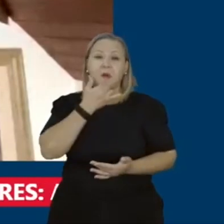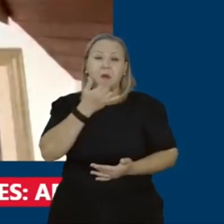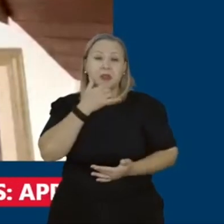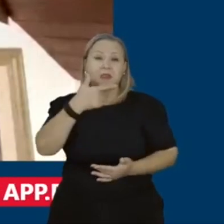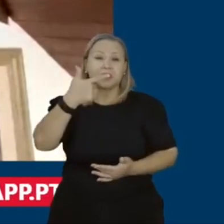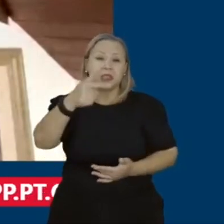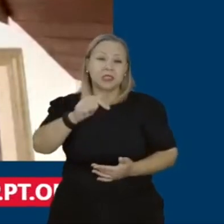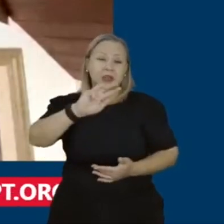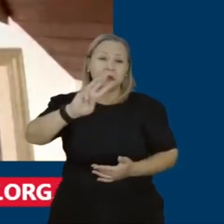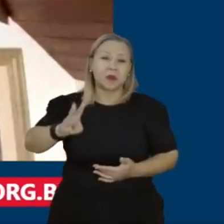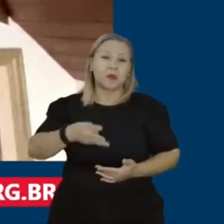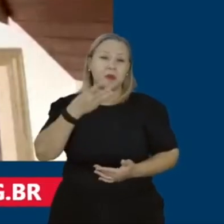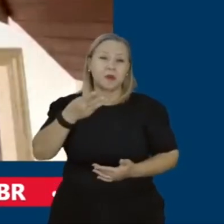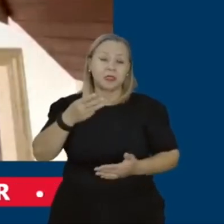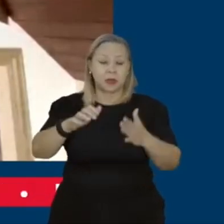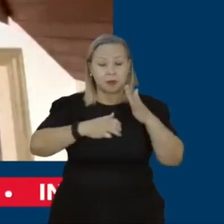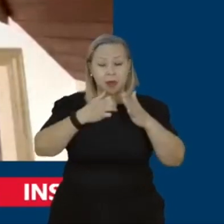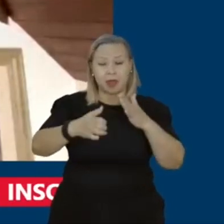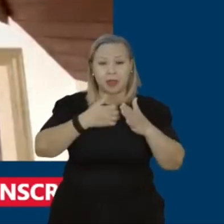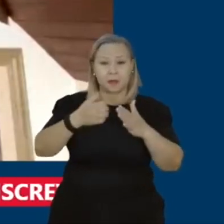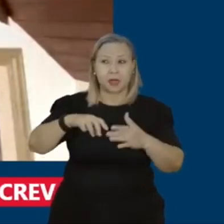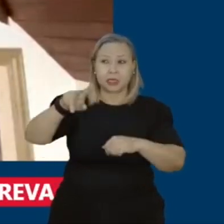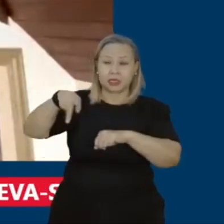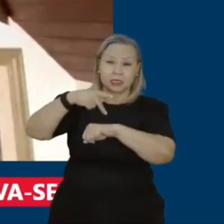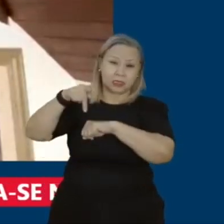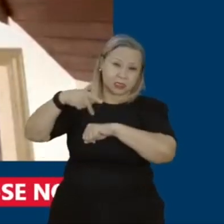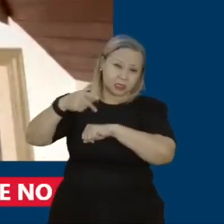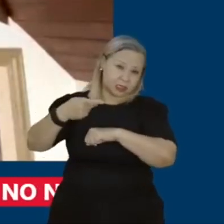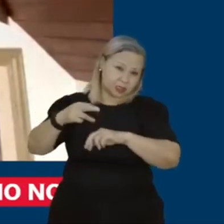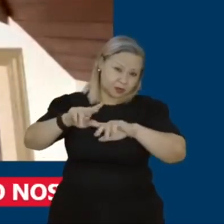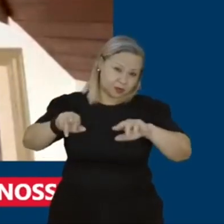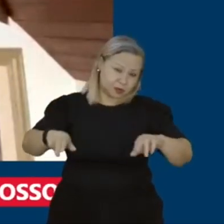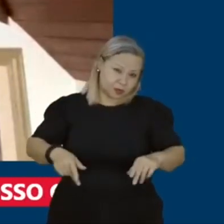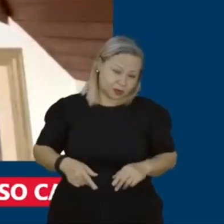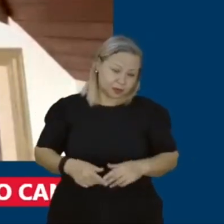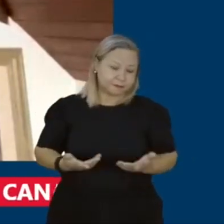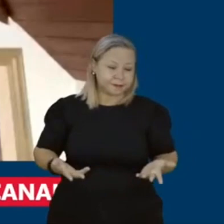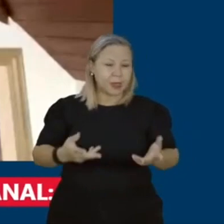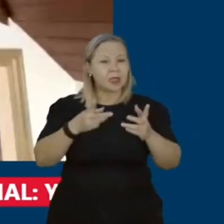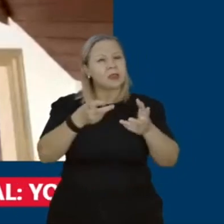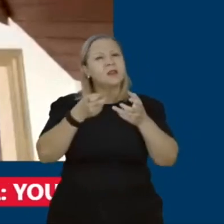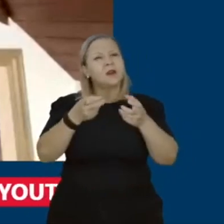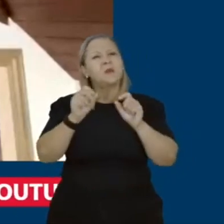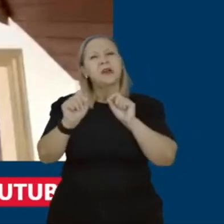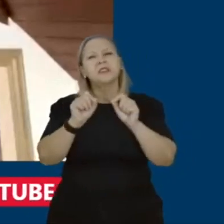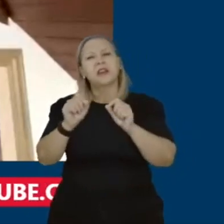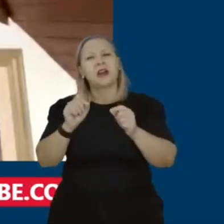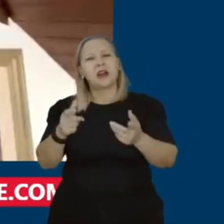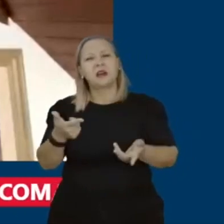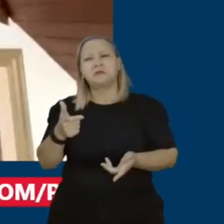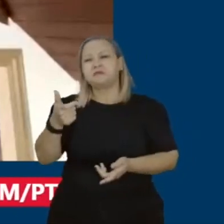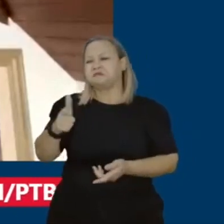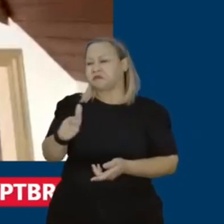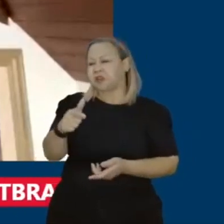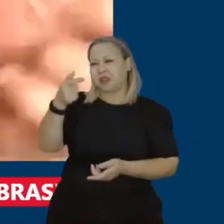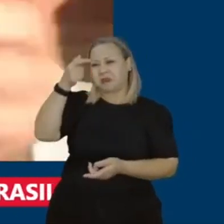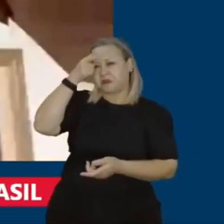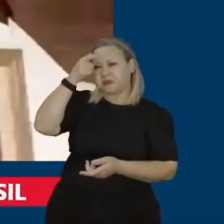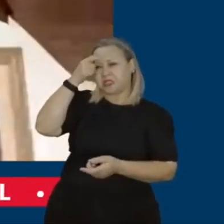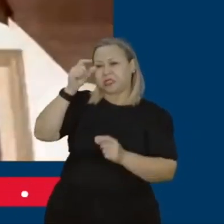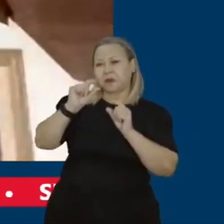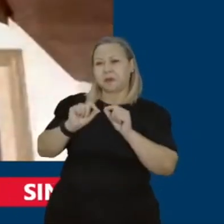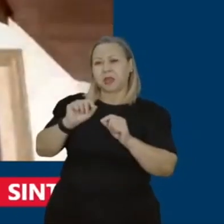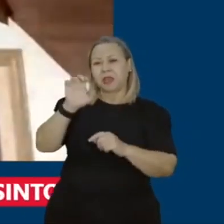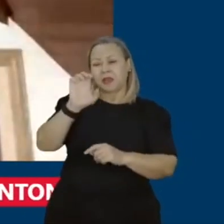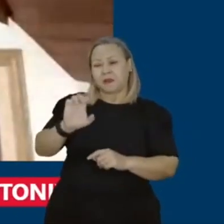empresas multinacionais. Percebe você que esse pessoal não tem nada na cabeça? Eles pensam no Estado pequeno e nas